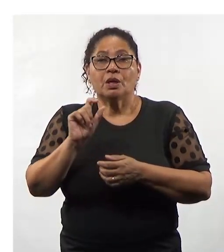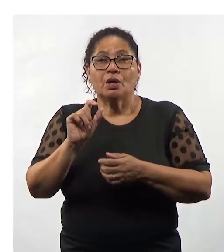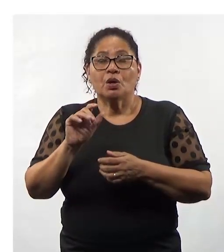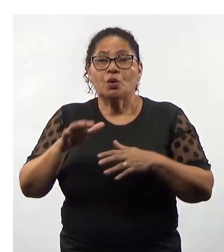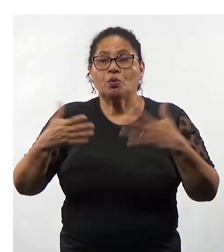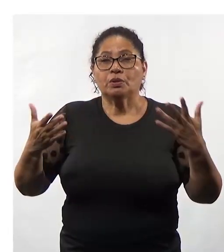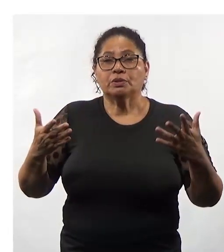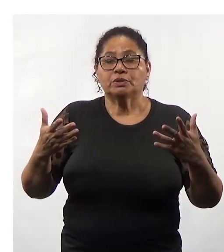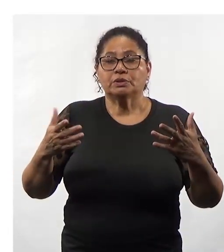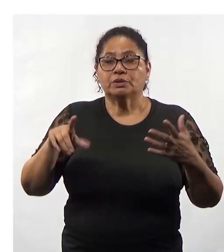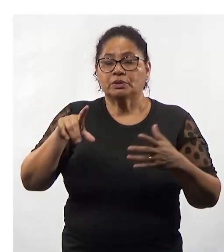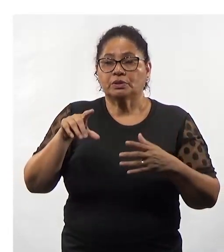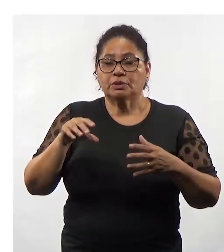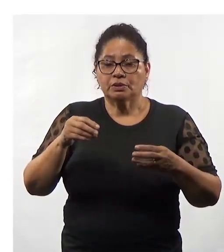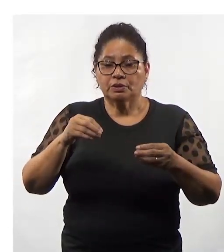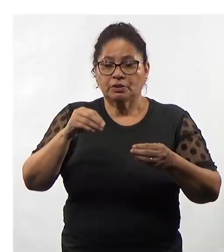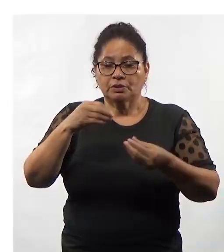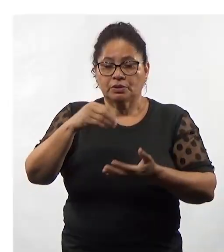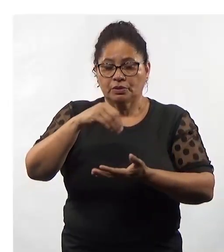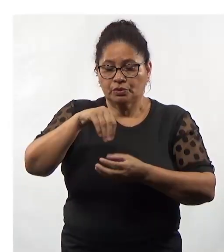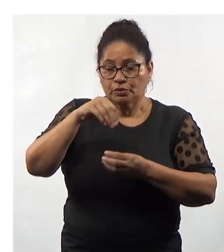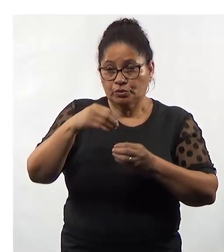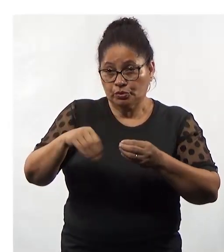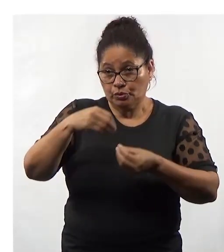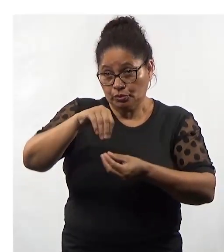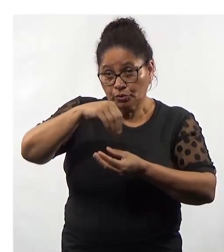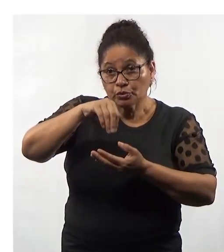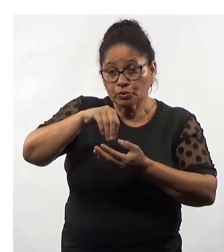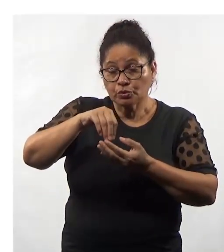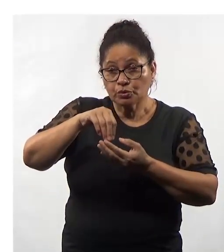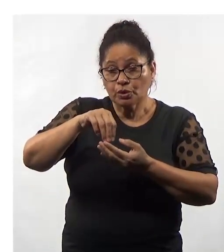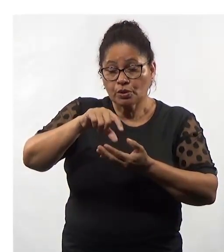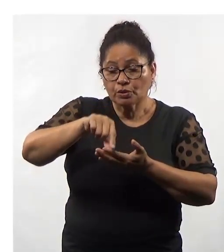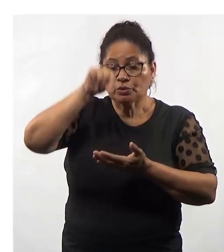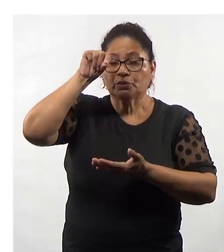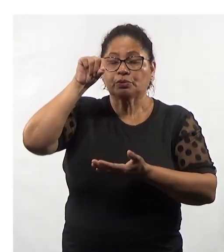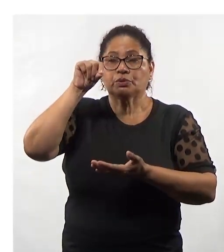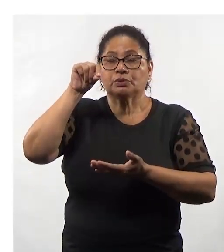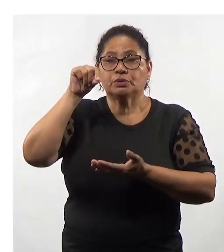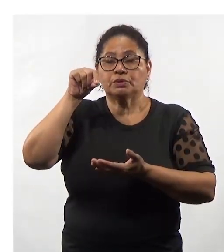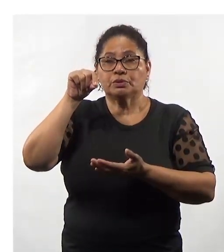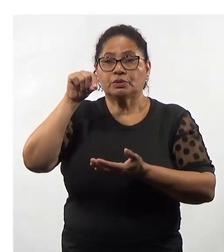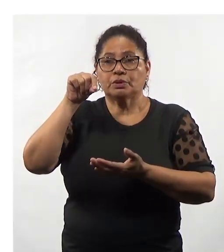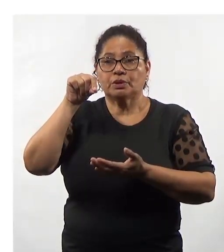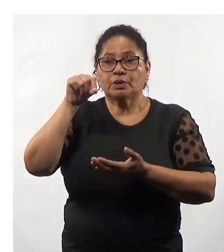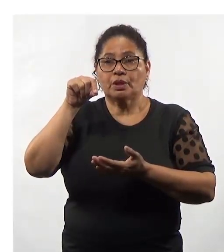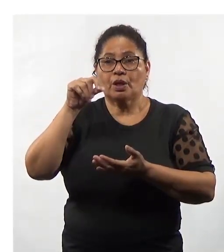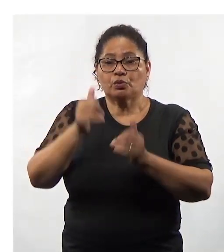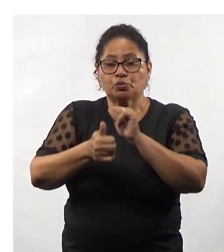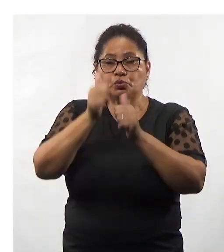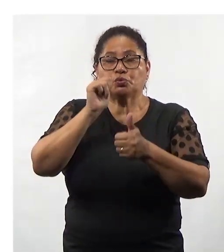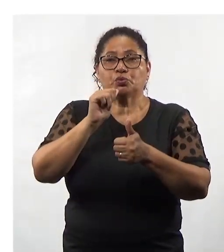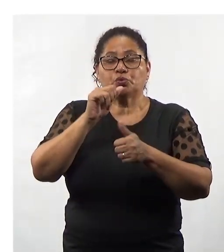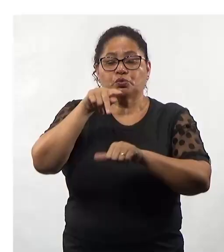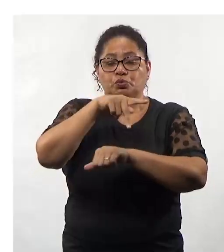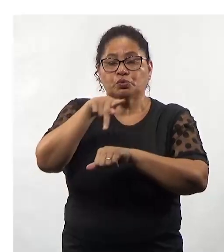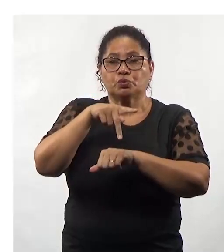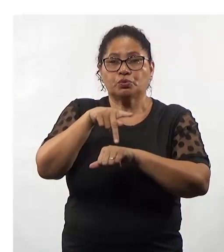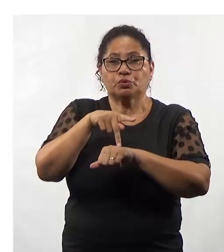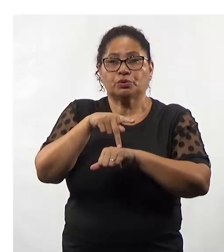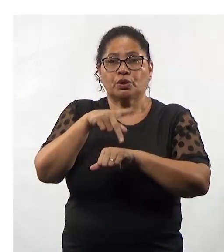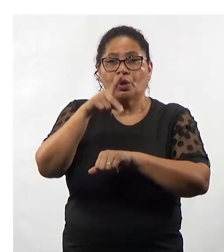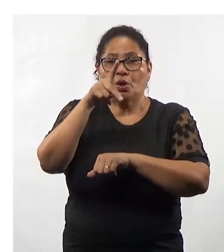quando a gente está sorteando, a gente vê o sorteio lá dessas Copas Internacionais, é muito comum a gente ouvir o